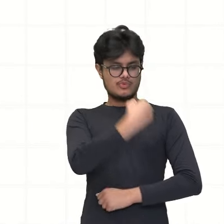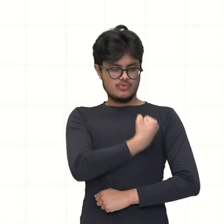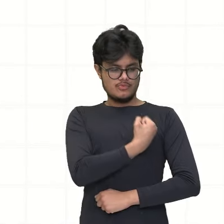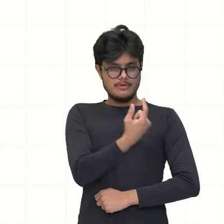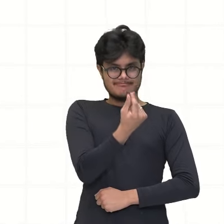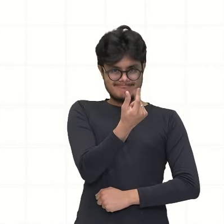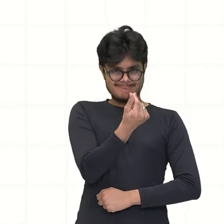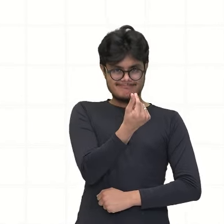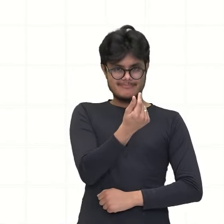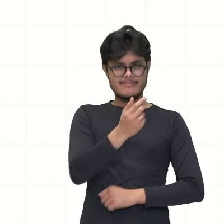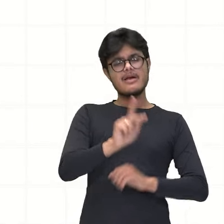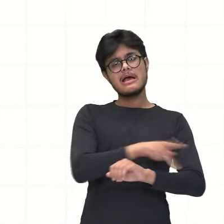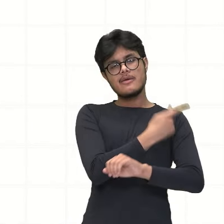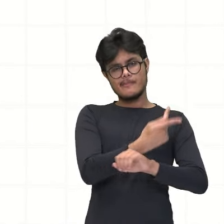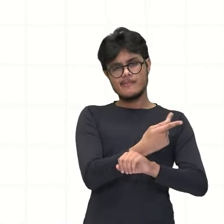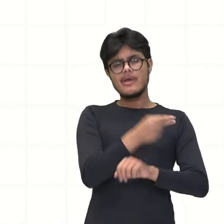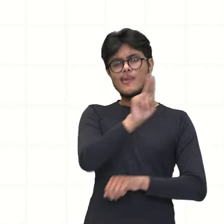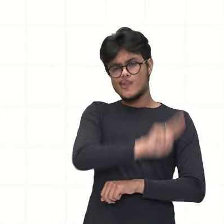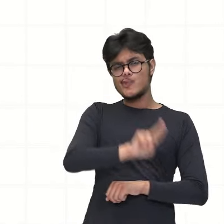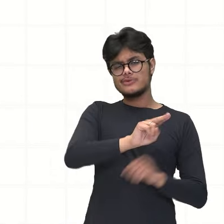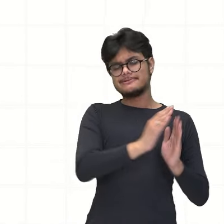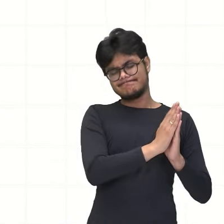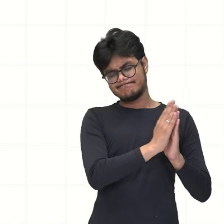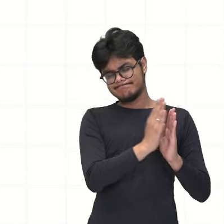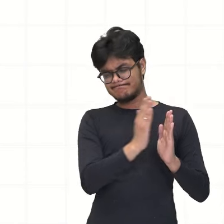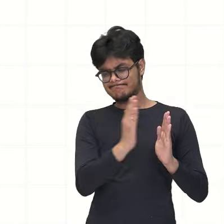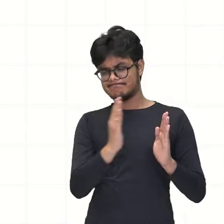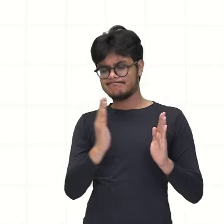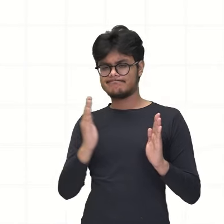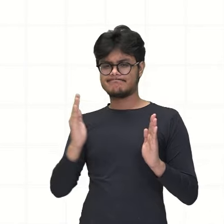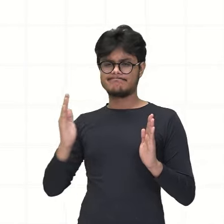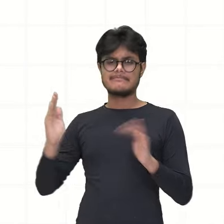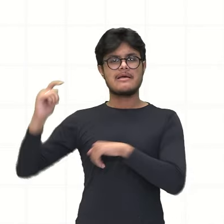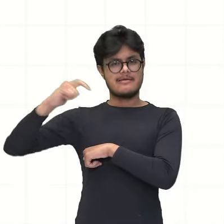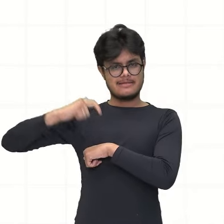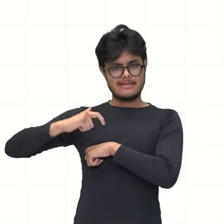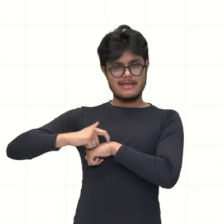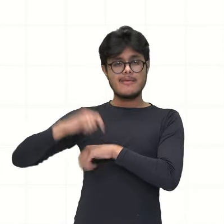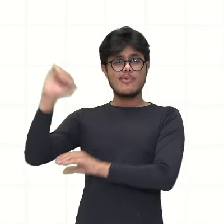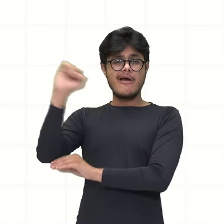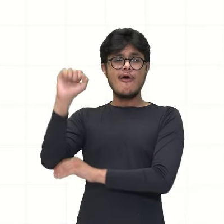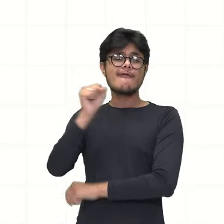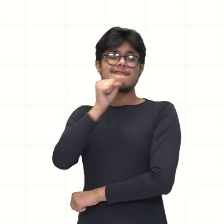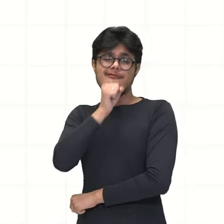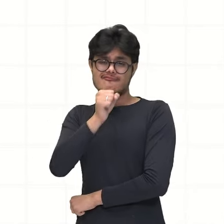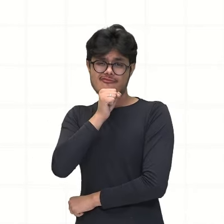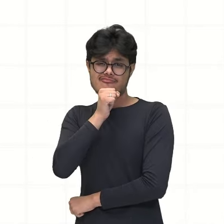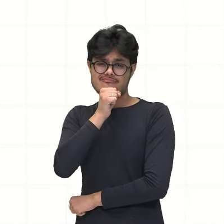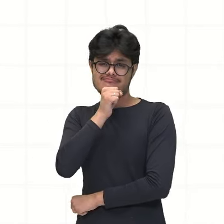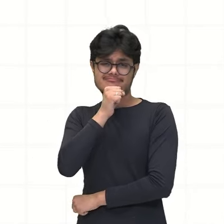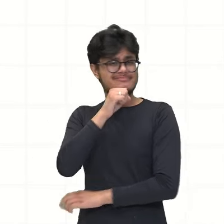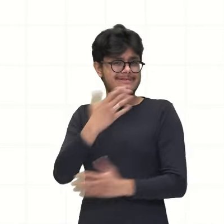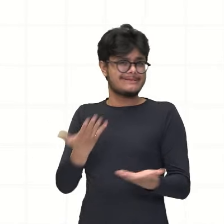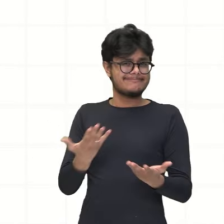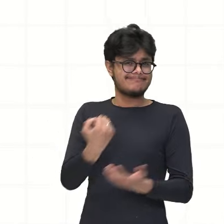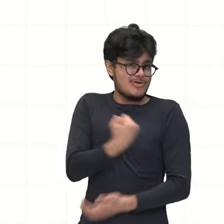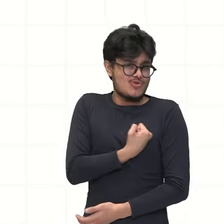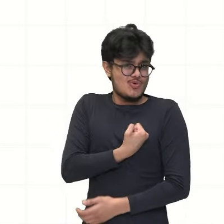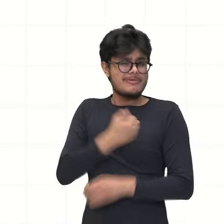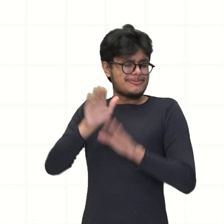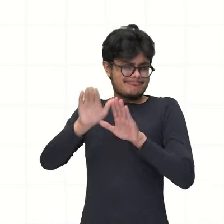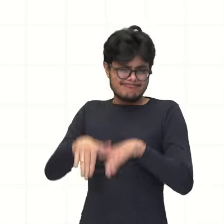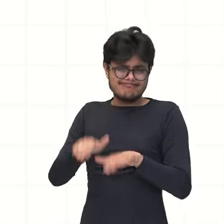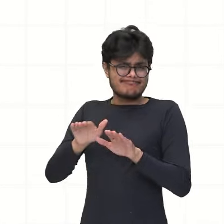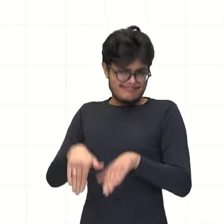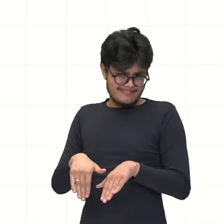carro vai perdendo valor ao longo do tempo, né? Então, nesse caso, em julho do ano